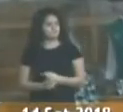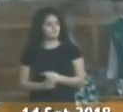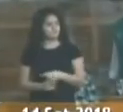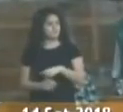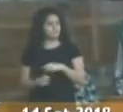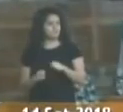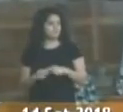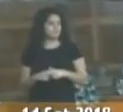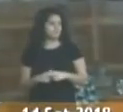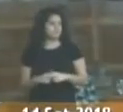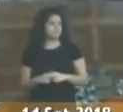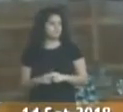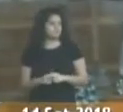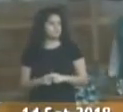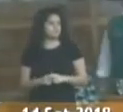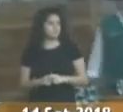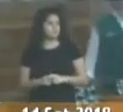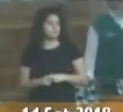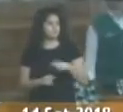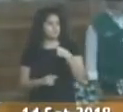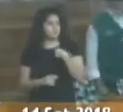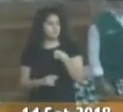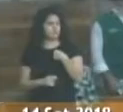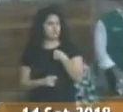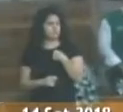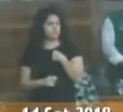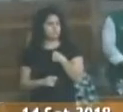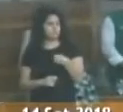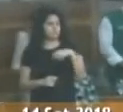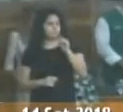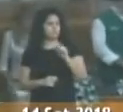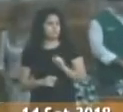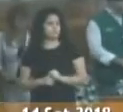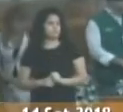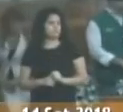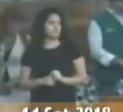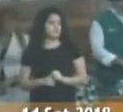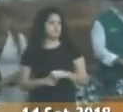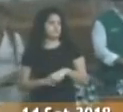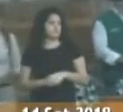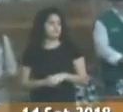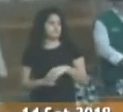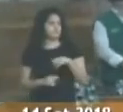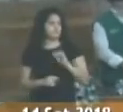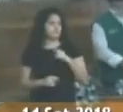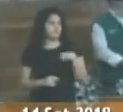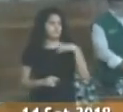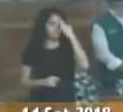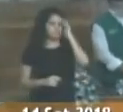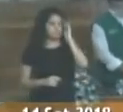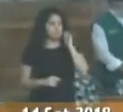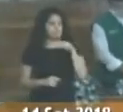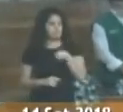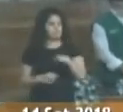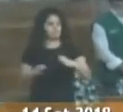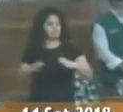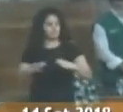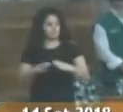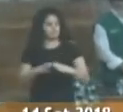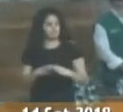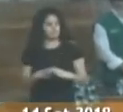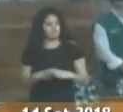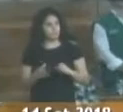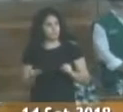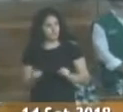prestadora de serviço. Então, eu sugiro, presidente, se eu entendi o encaminhamento, que essa comissão que vai